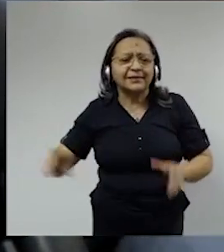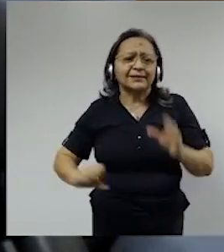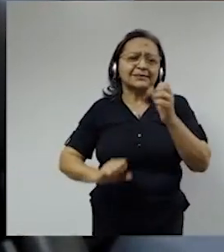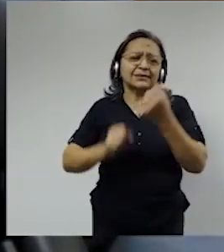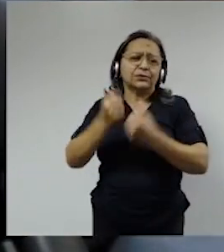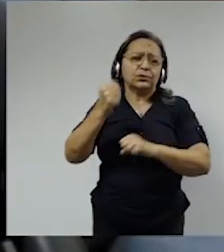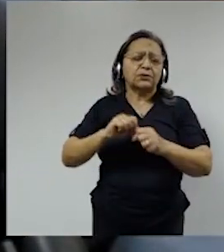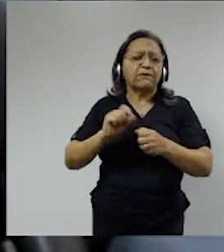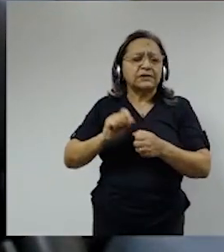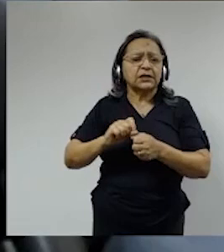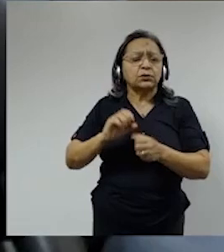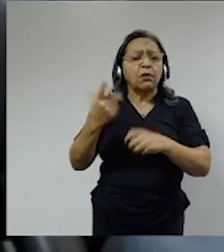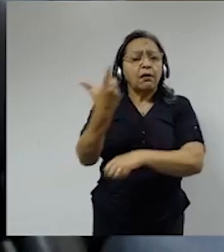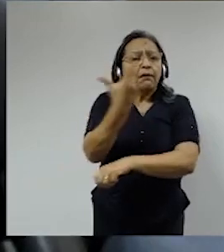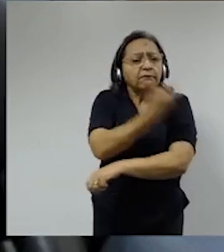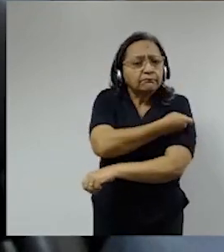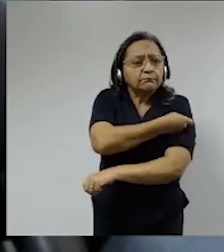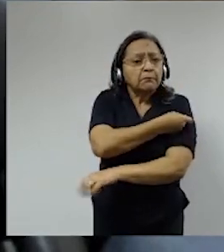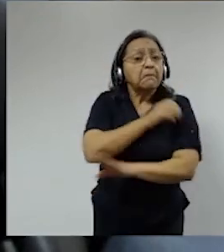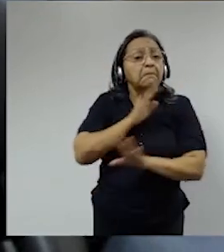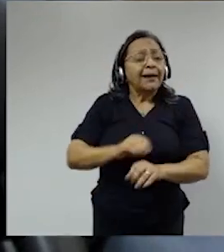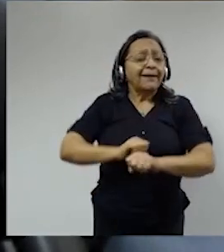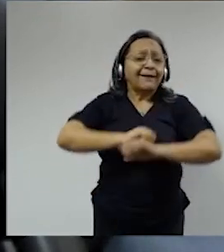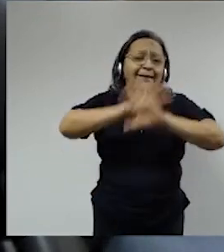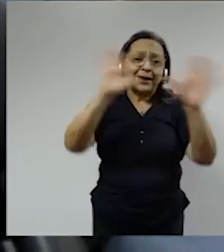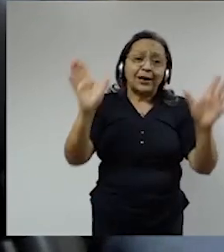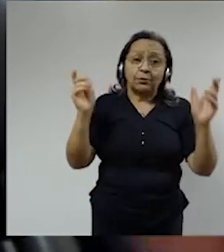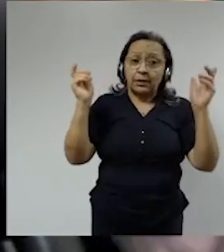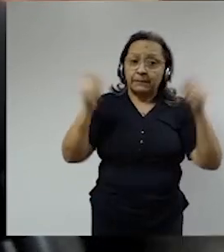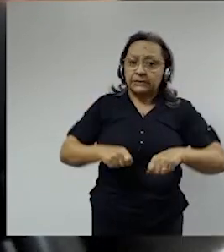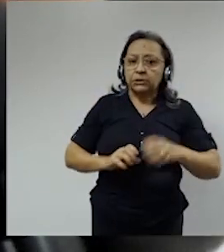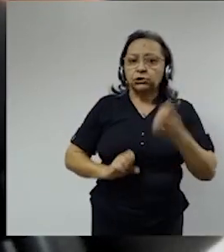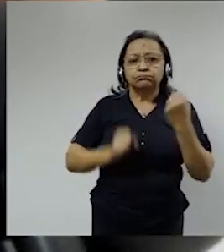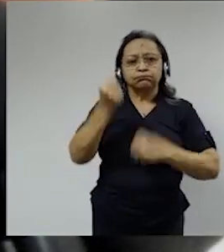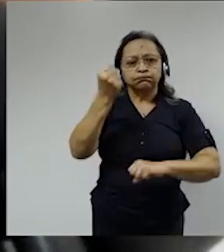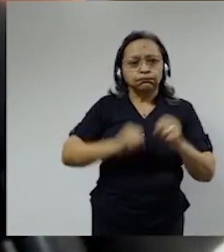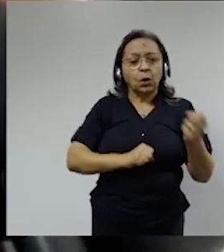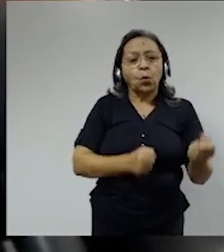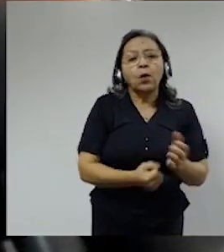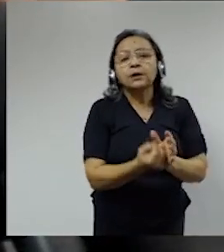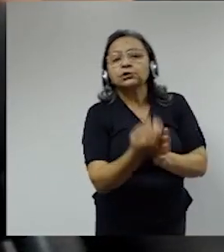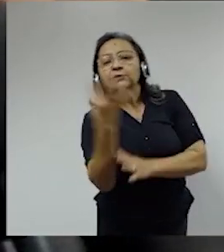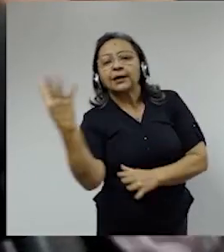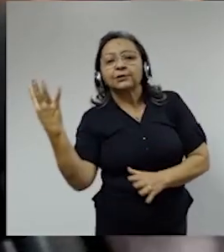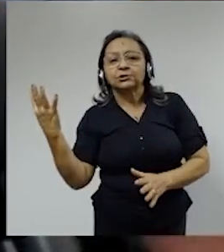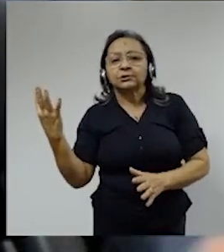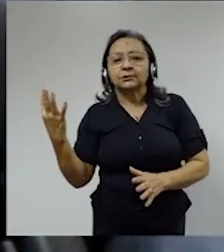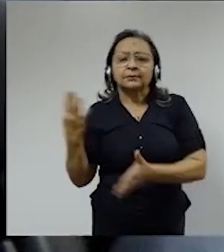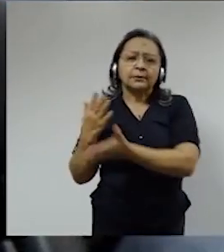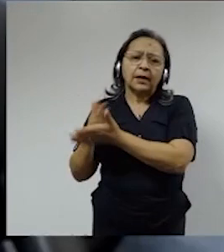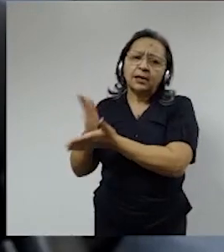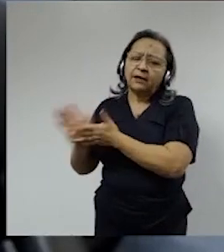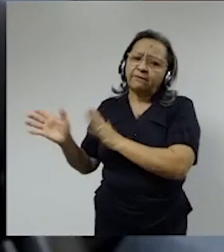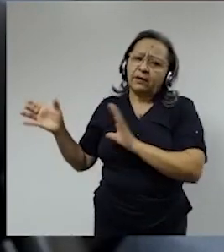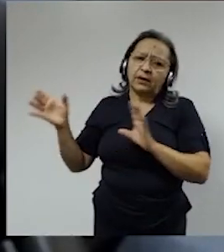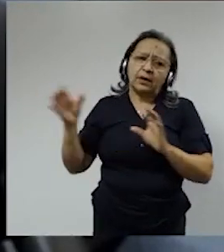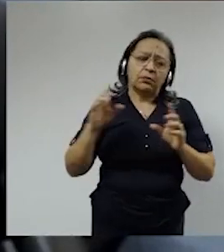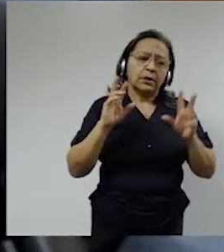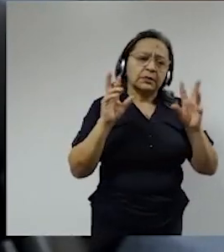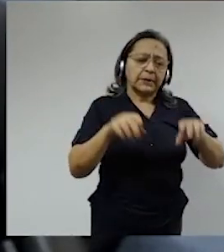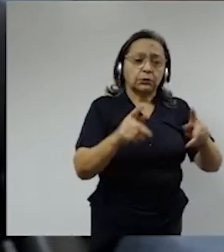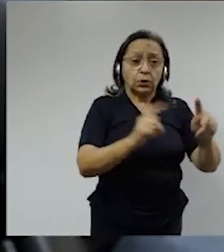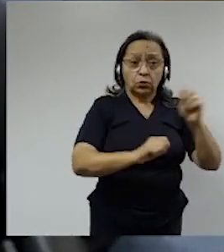mas, por óbvio, a capacidade de produção, e aí eu não estou me ligando ao aspecto econômico, da capacidade dos